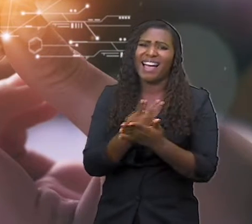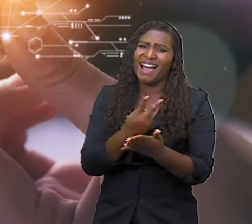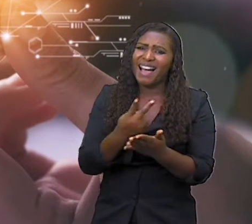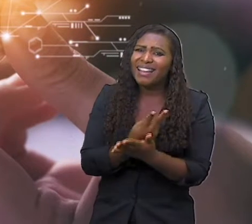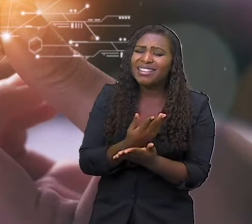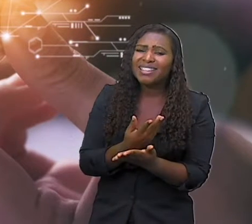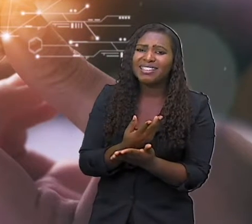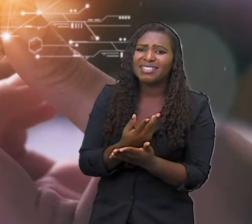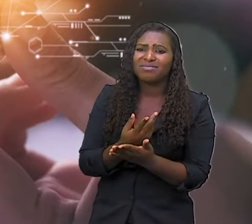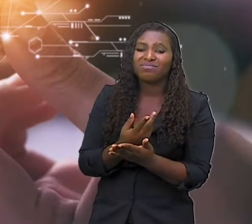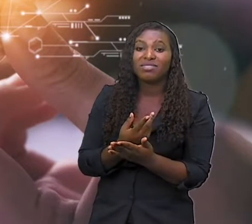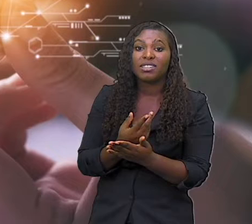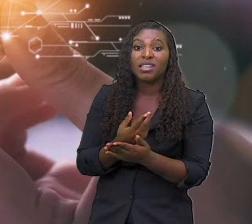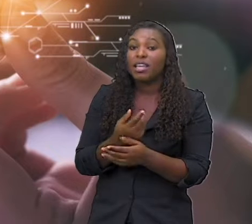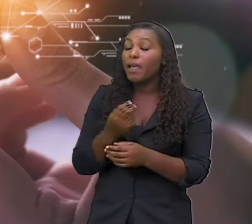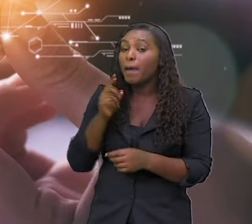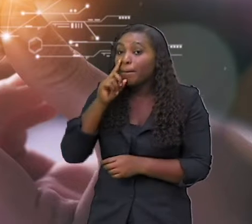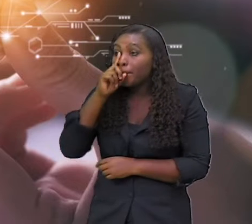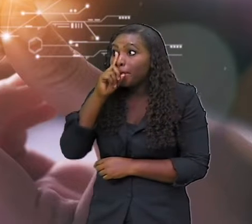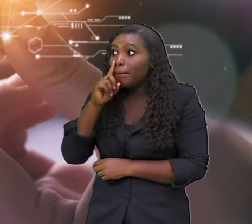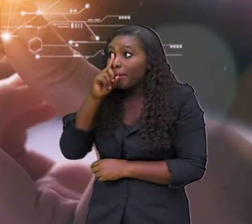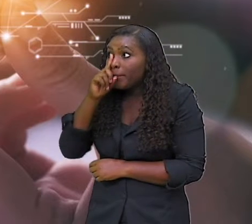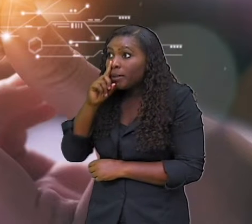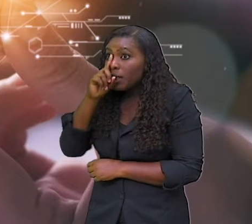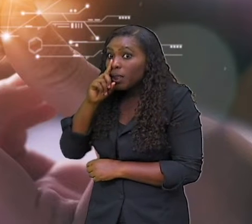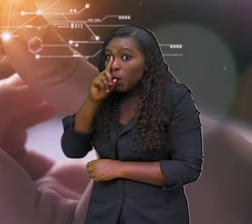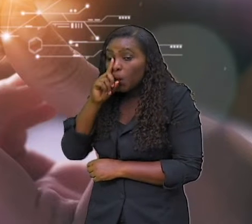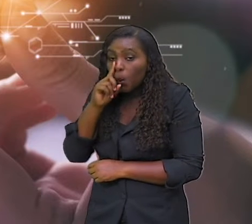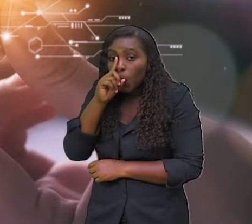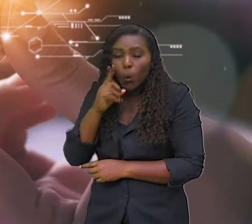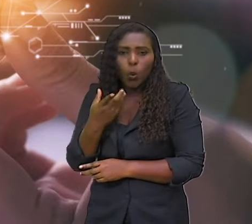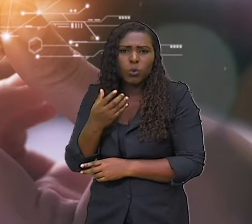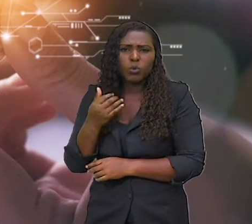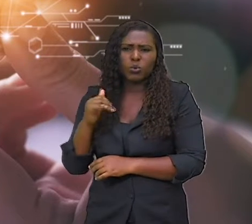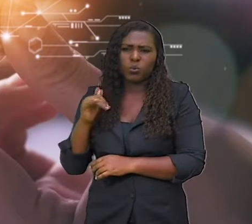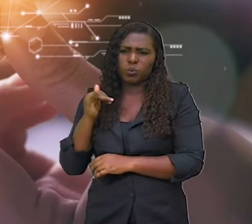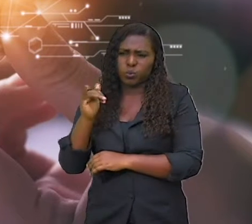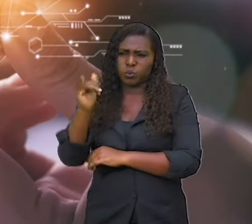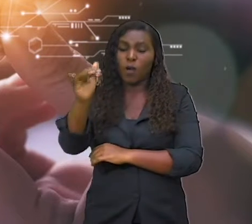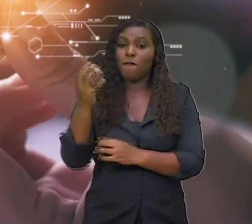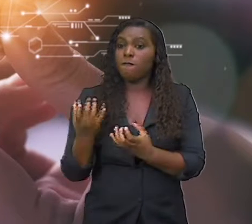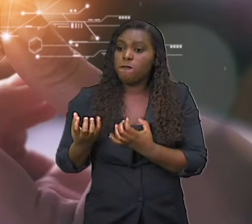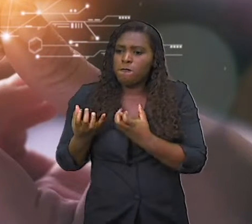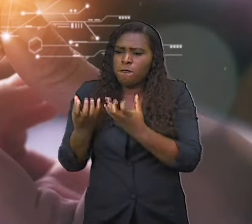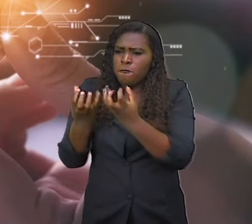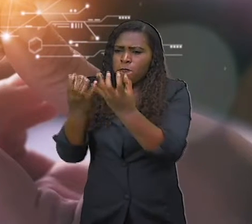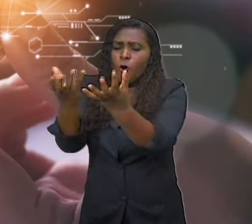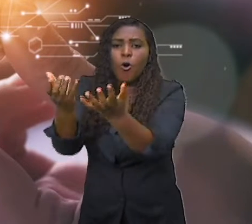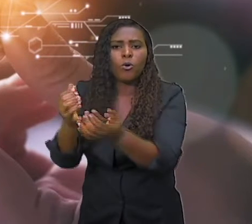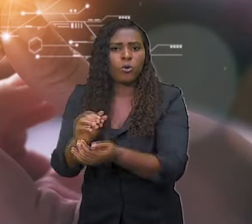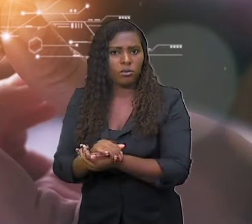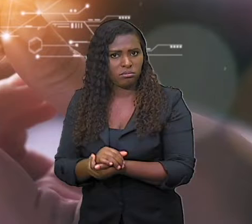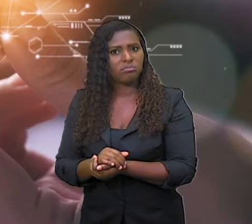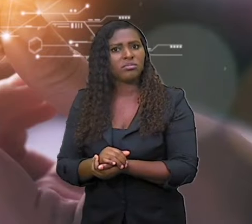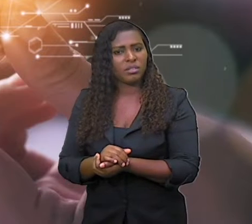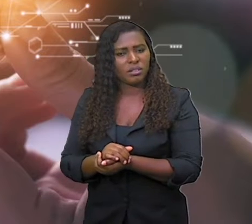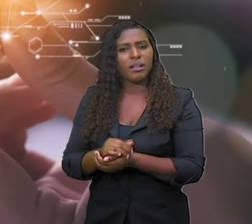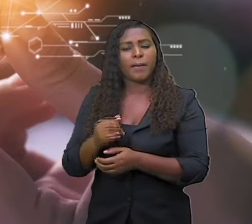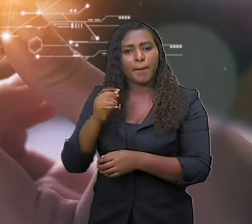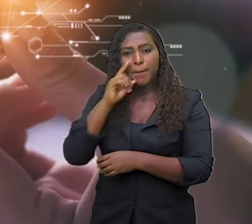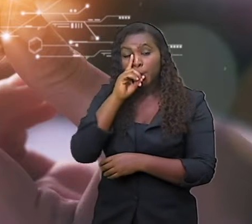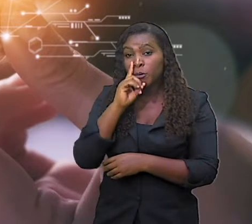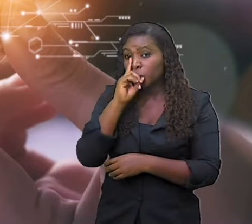isso ocorre, a corrente elétrica ela passa por um caminho diferente ao usual e produz tanto calor